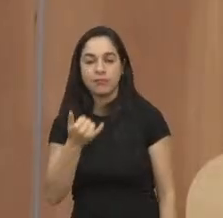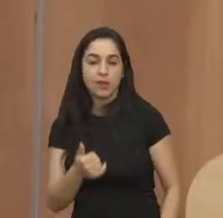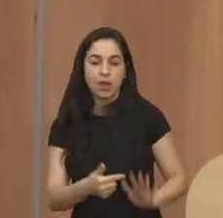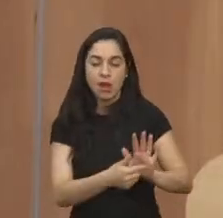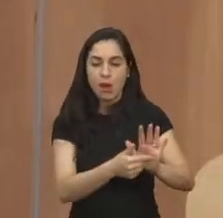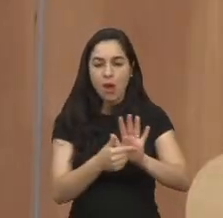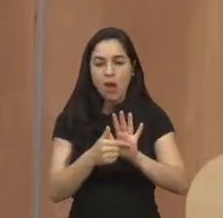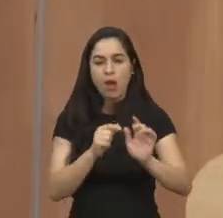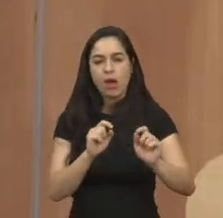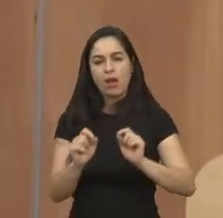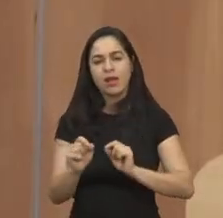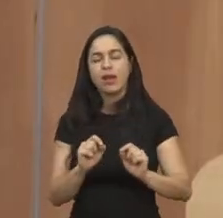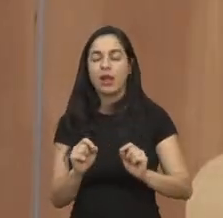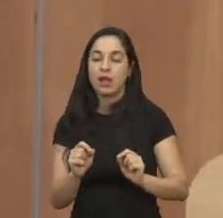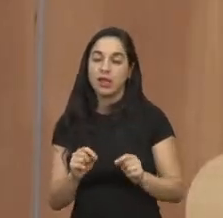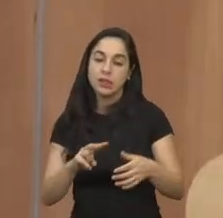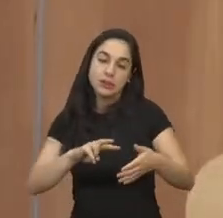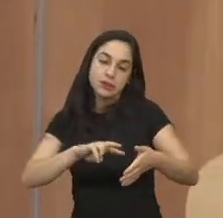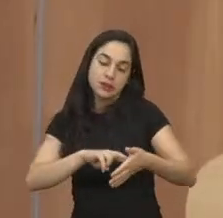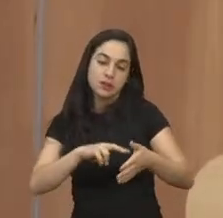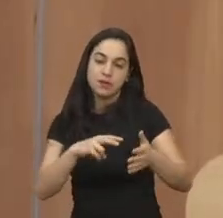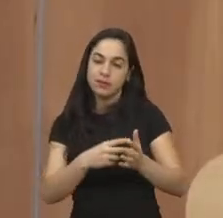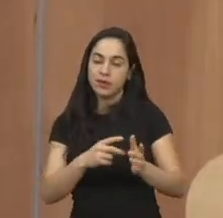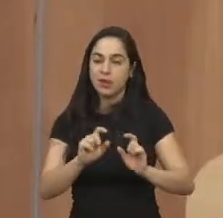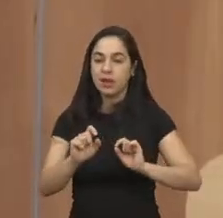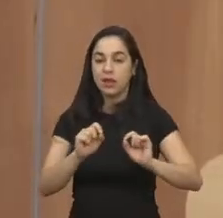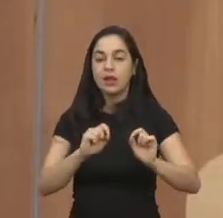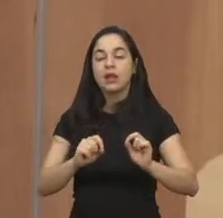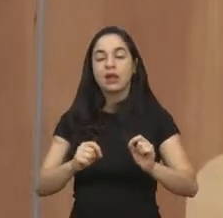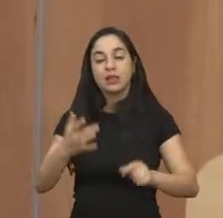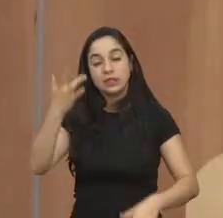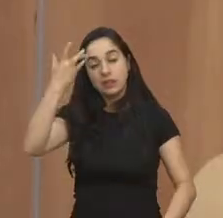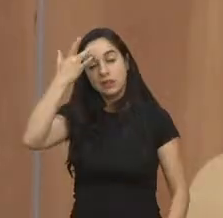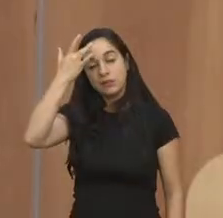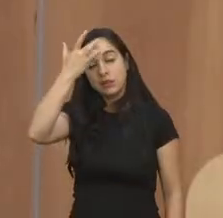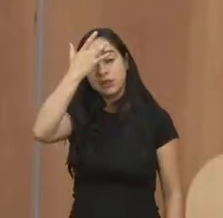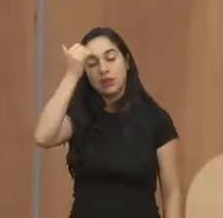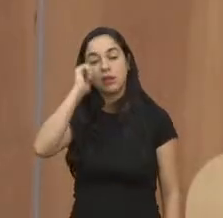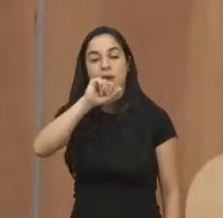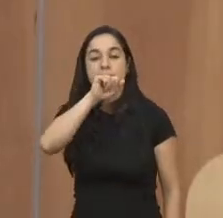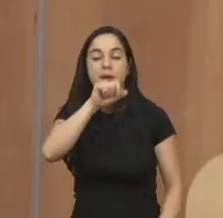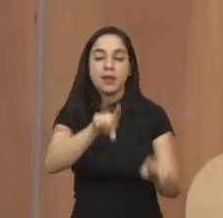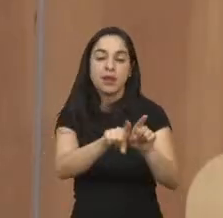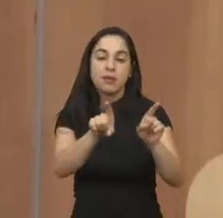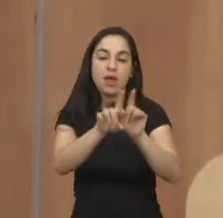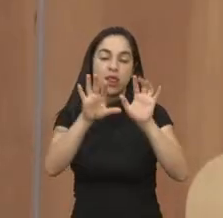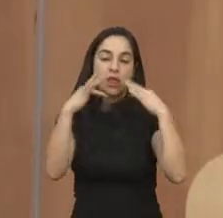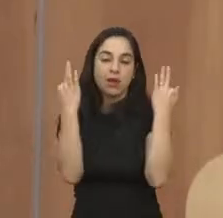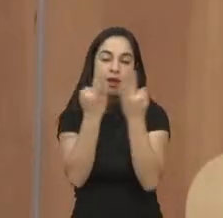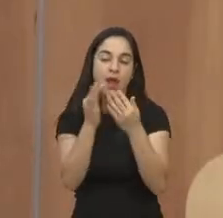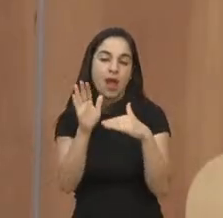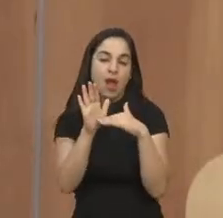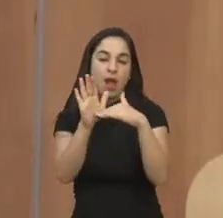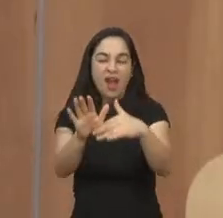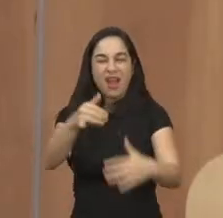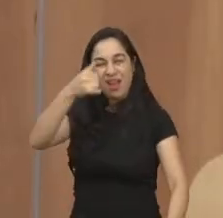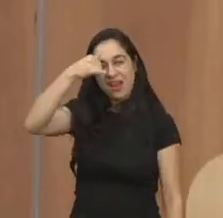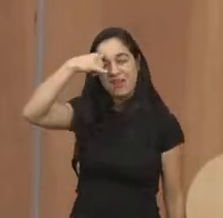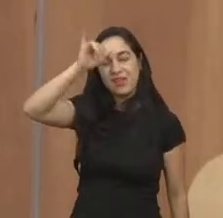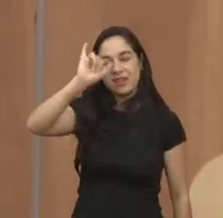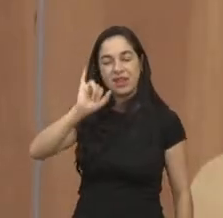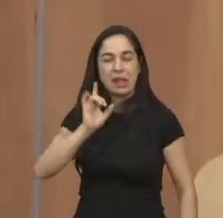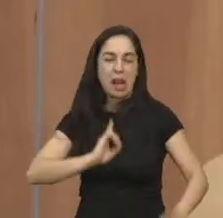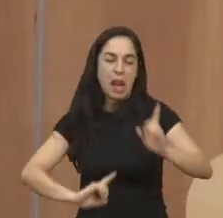simbólico, importante, que contribui diretamente para a saúde mental da mãe e da família, prevenindo quadros de